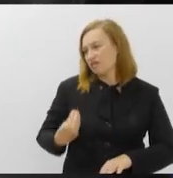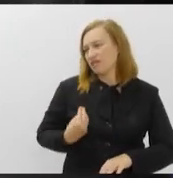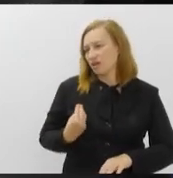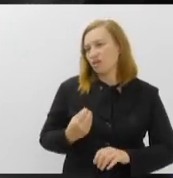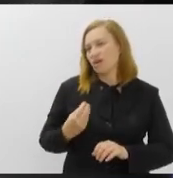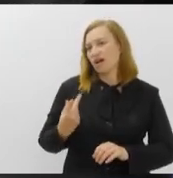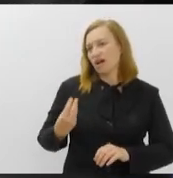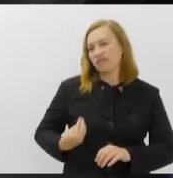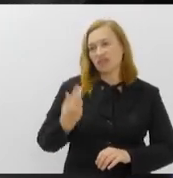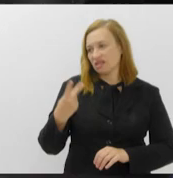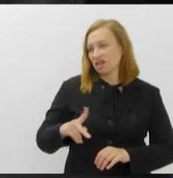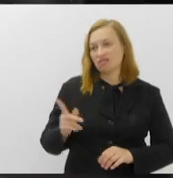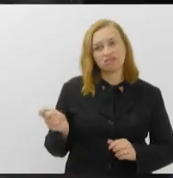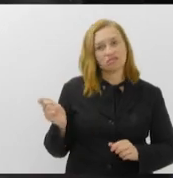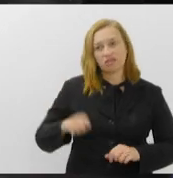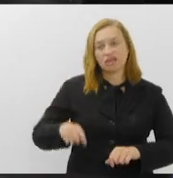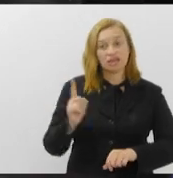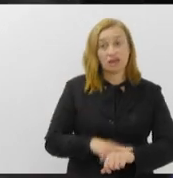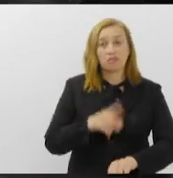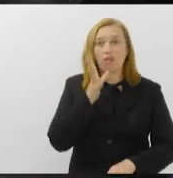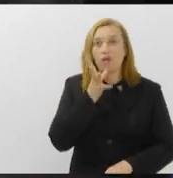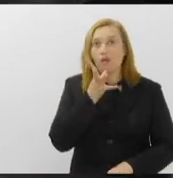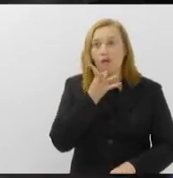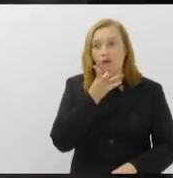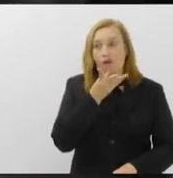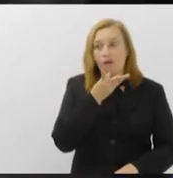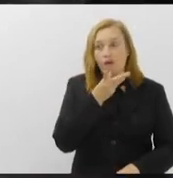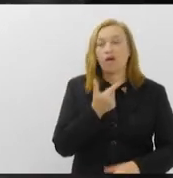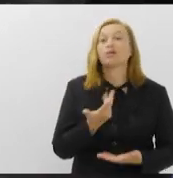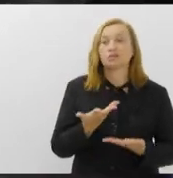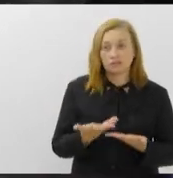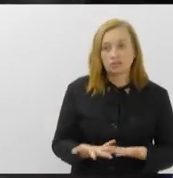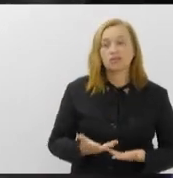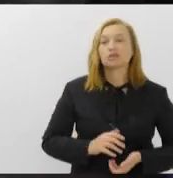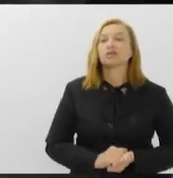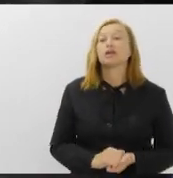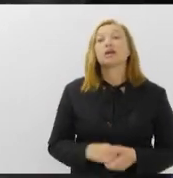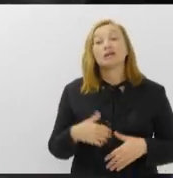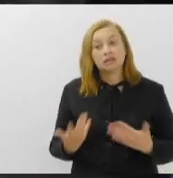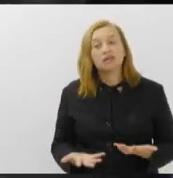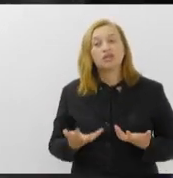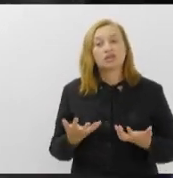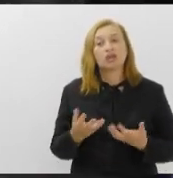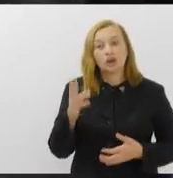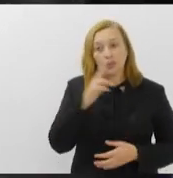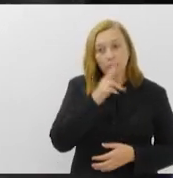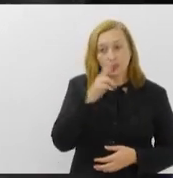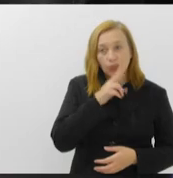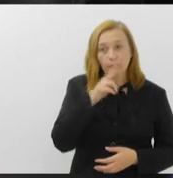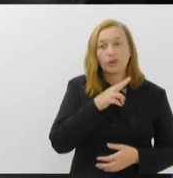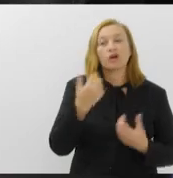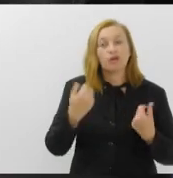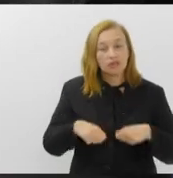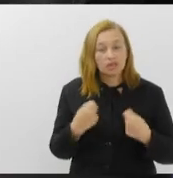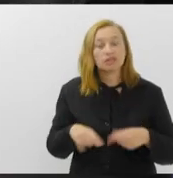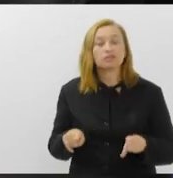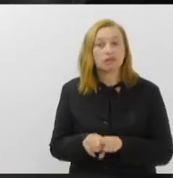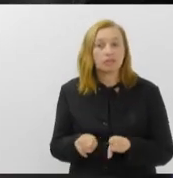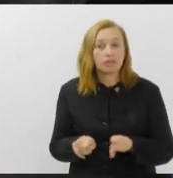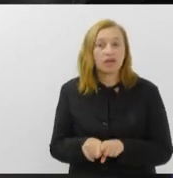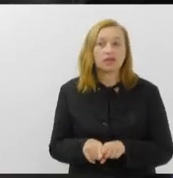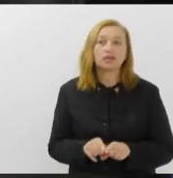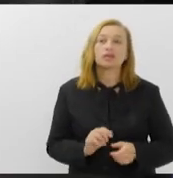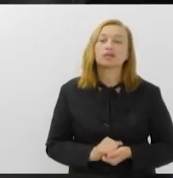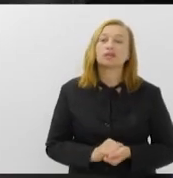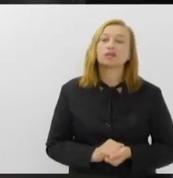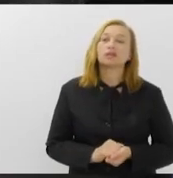vida dele, não dá mais tempo, porque demorou tanto, né? Demorou tanto, então a gente quer ser um pouco isso. E aí a gente também precisa, né,